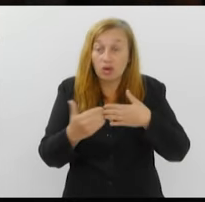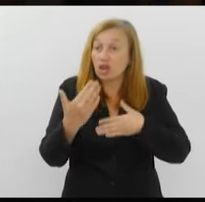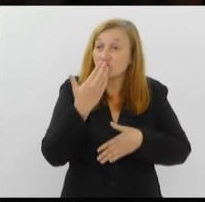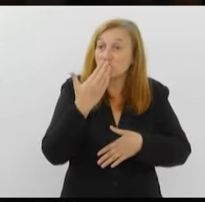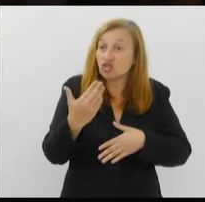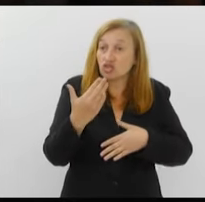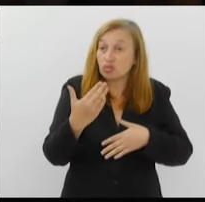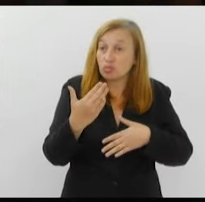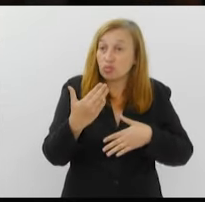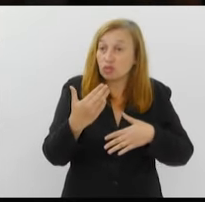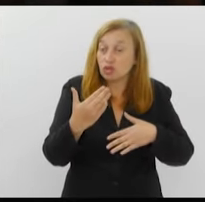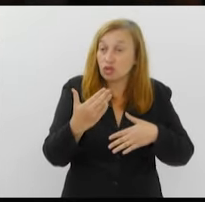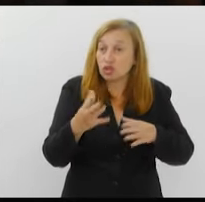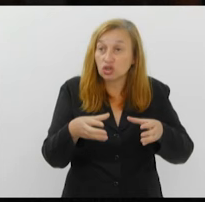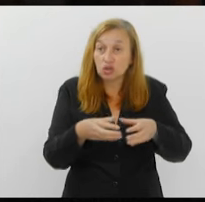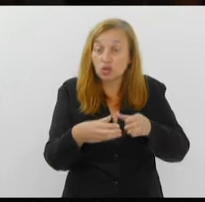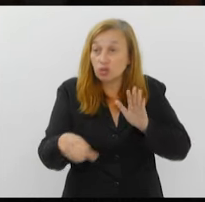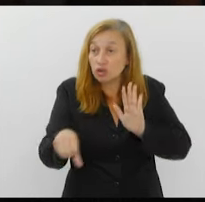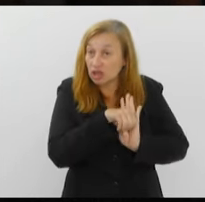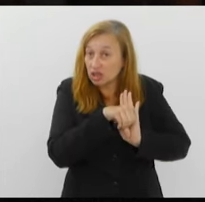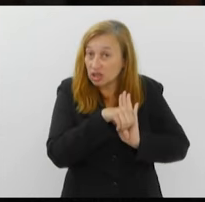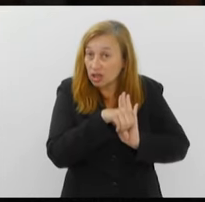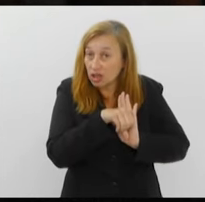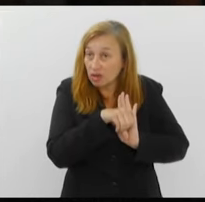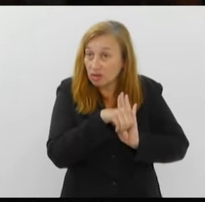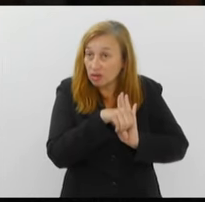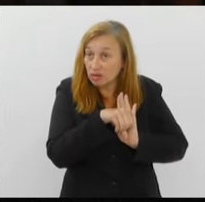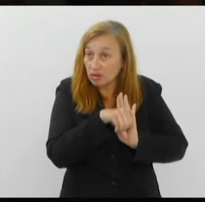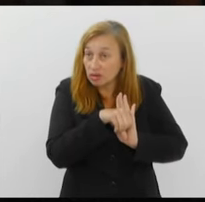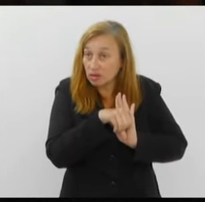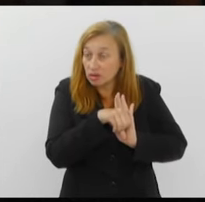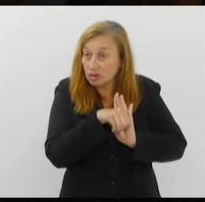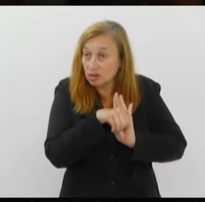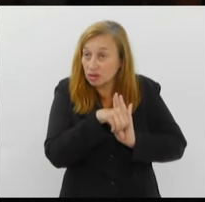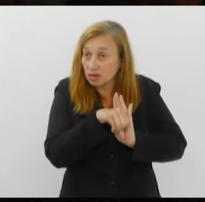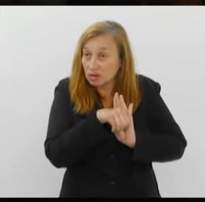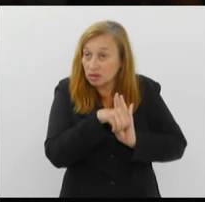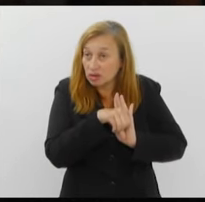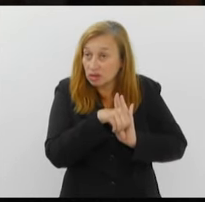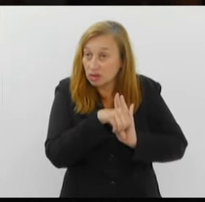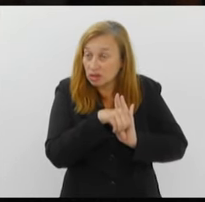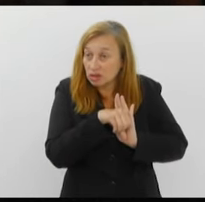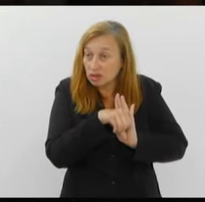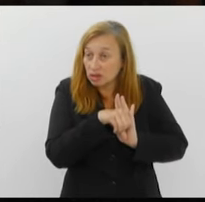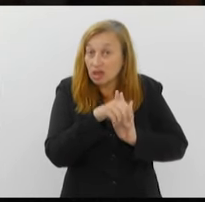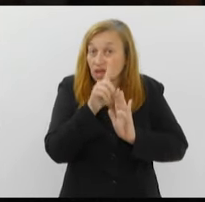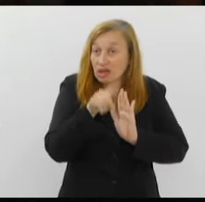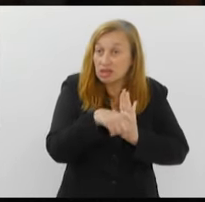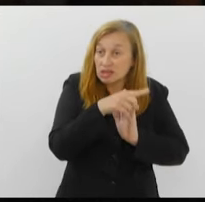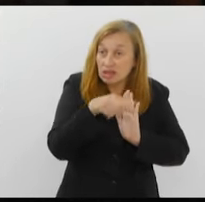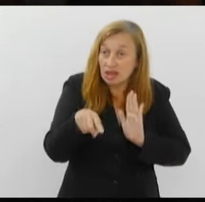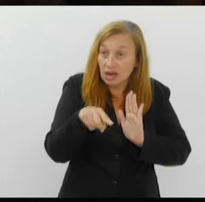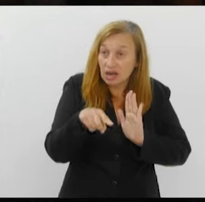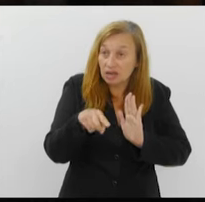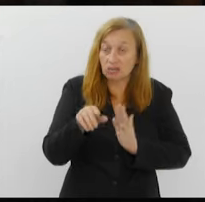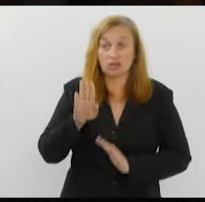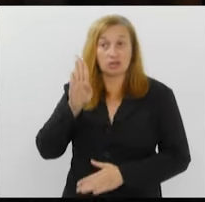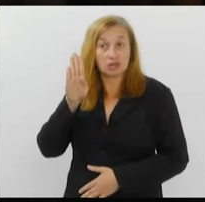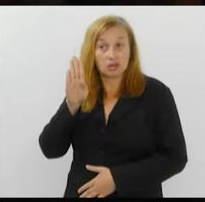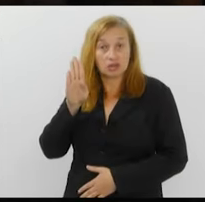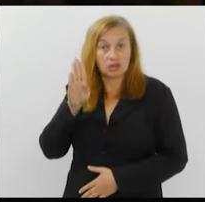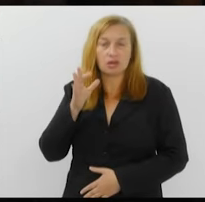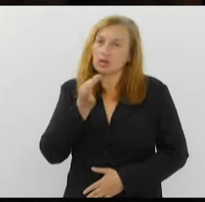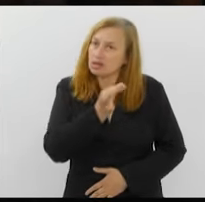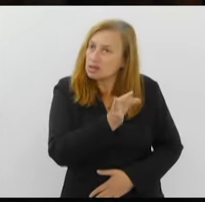poder paralelo ou crime organizado, estaria vedado a sua candidatura. Isso é um fato que o